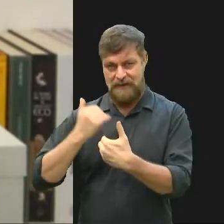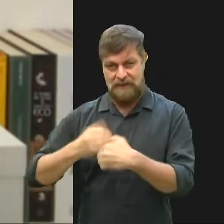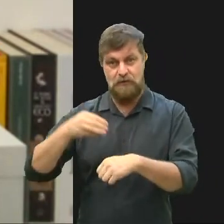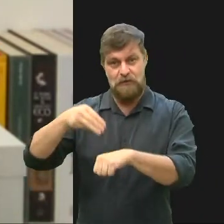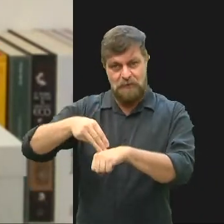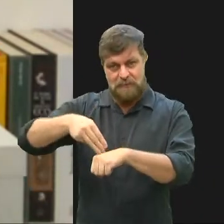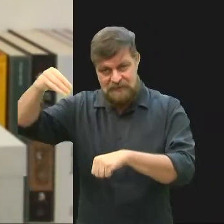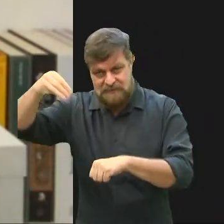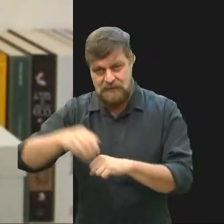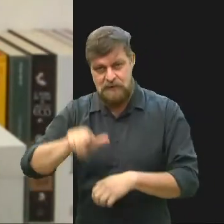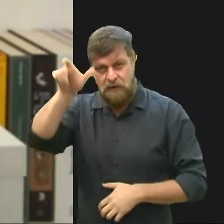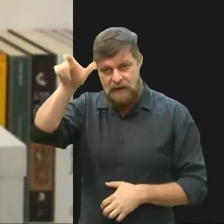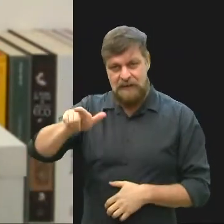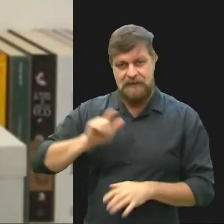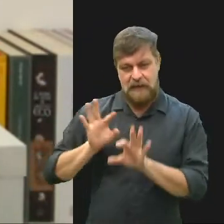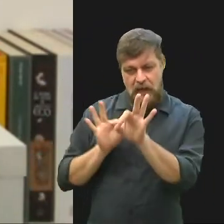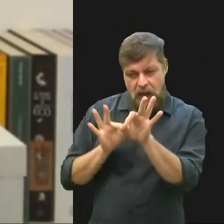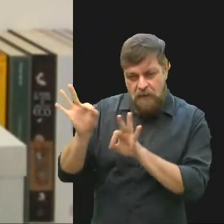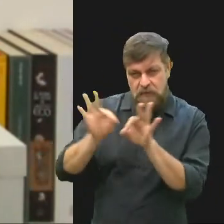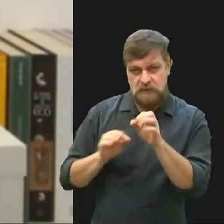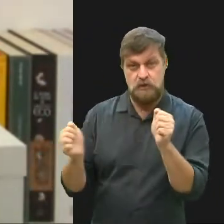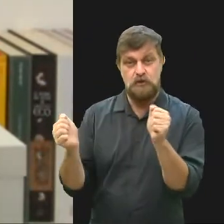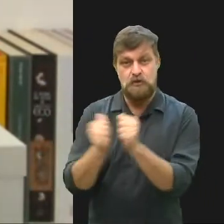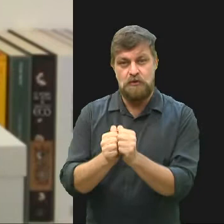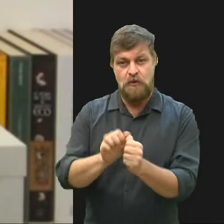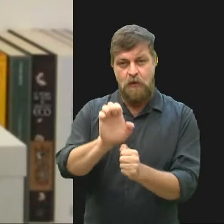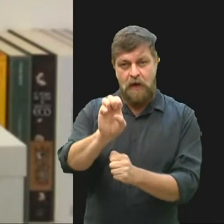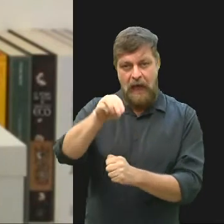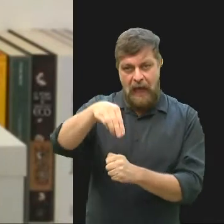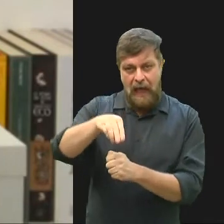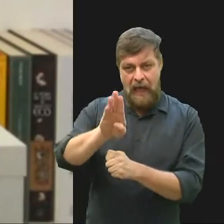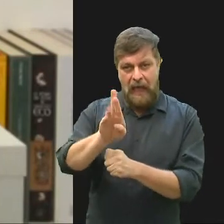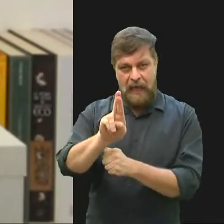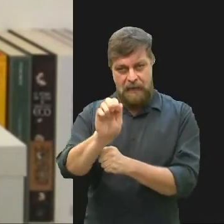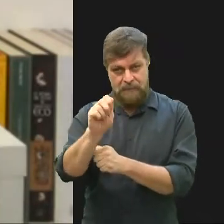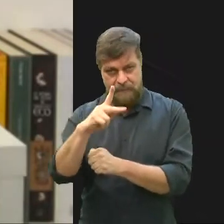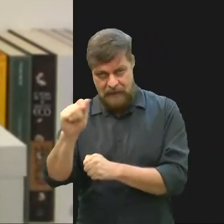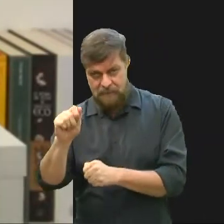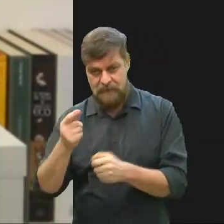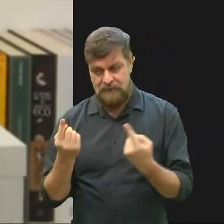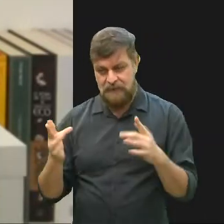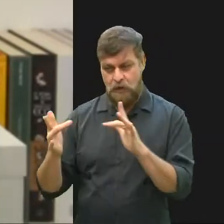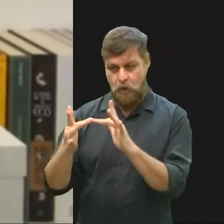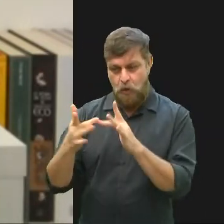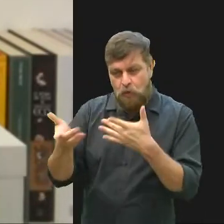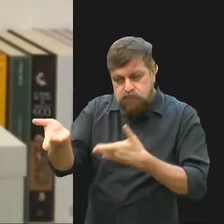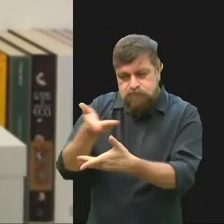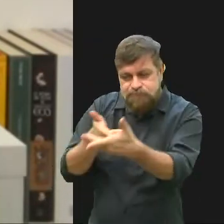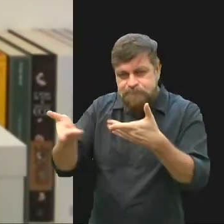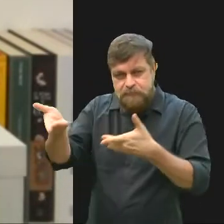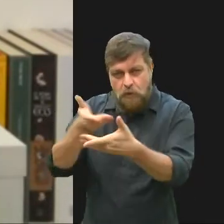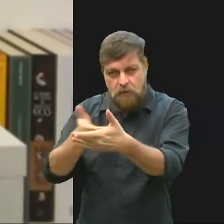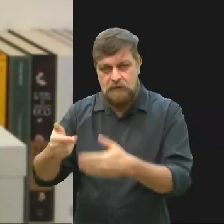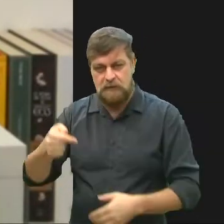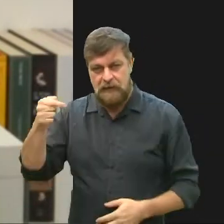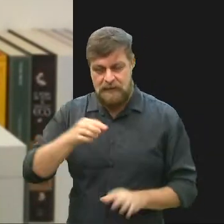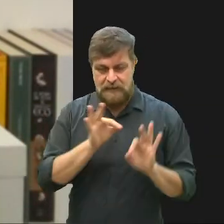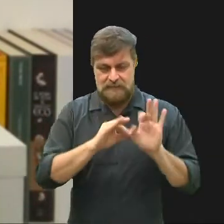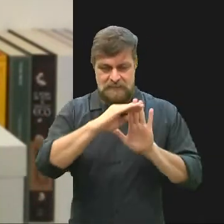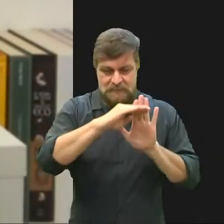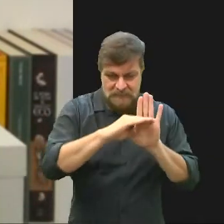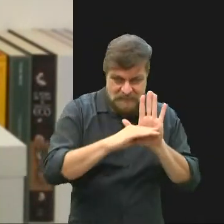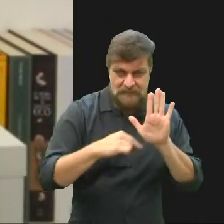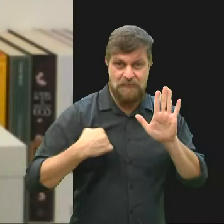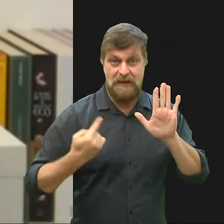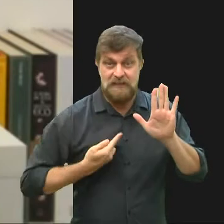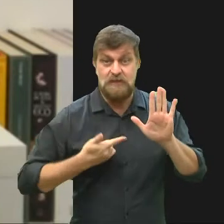né? Ele possui projetos com a Embrapa e, através desse contato com a Embrapa, desse projeto, a